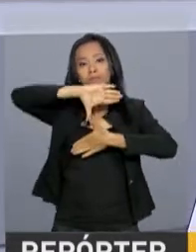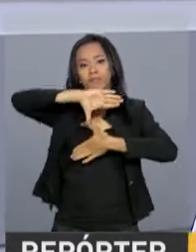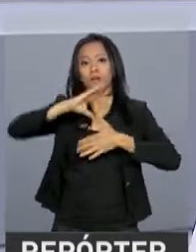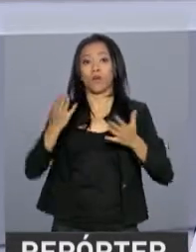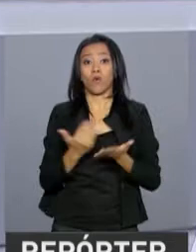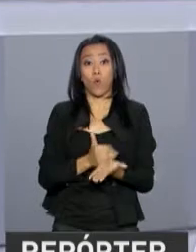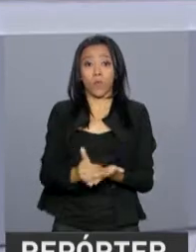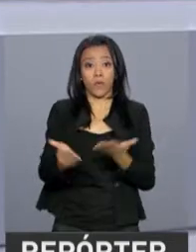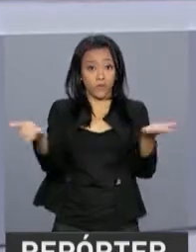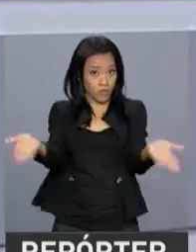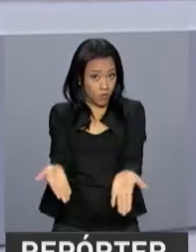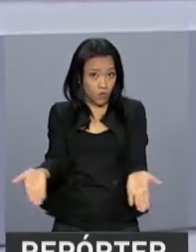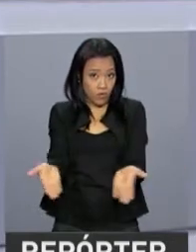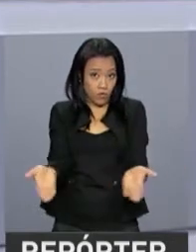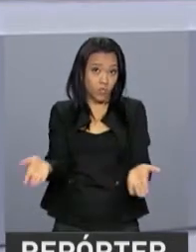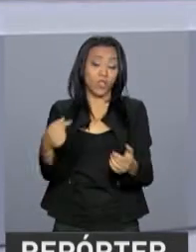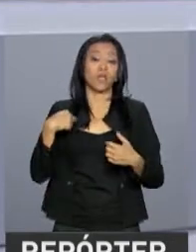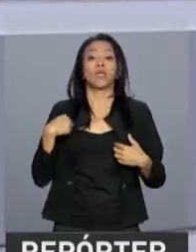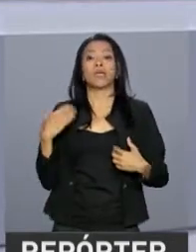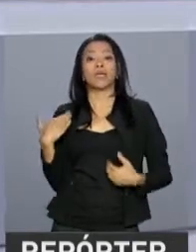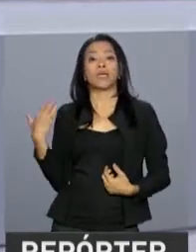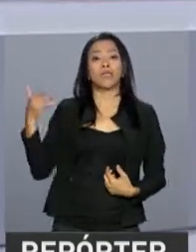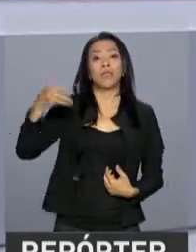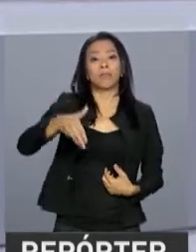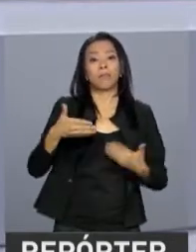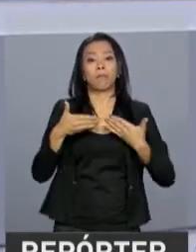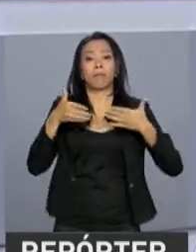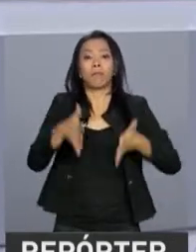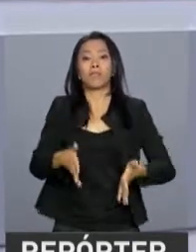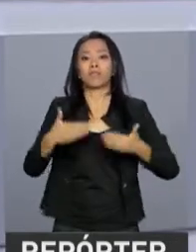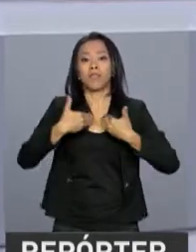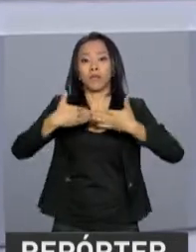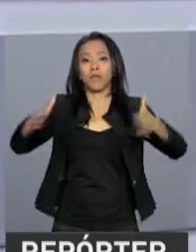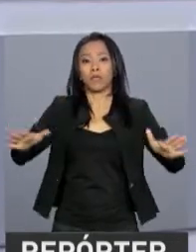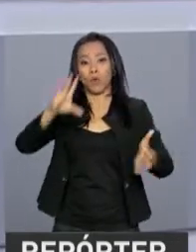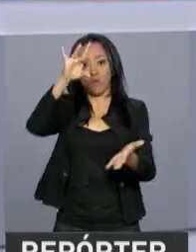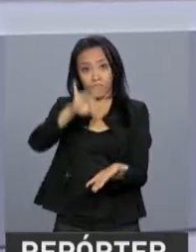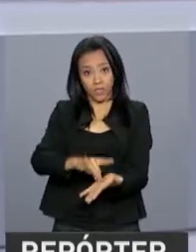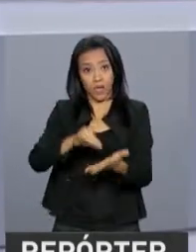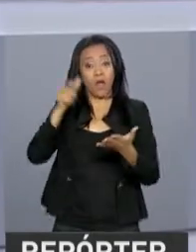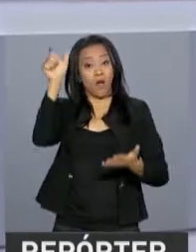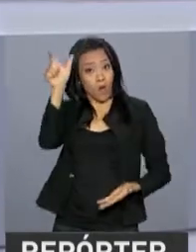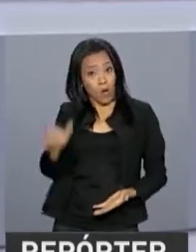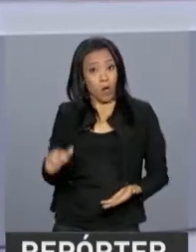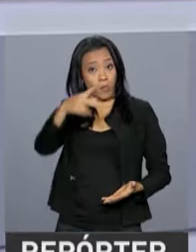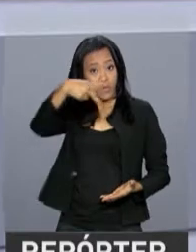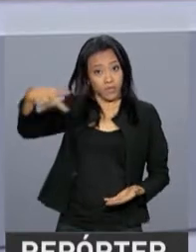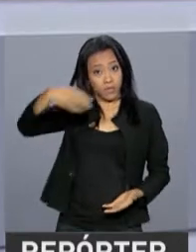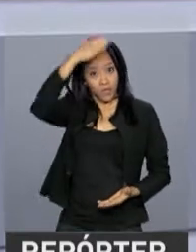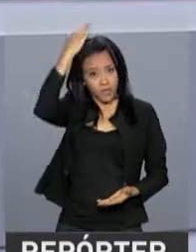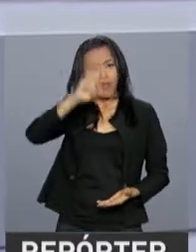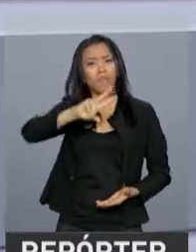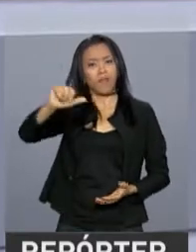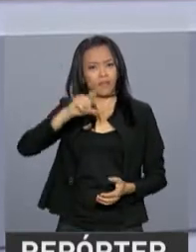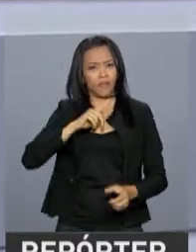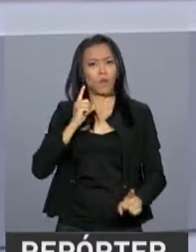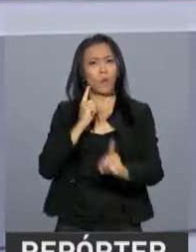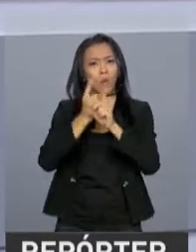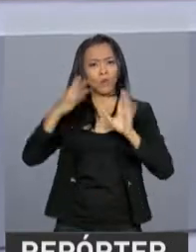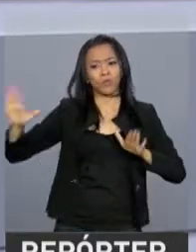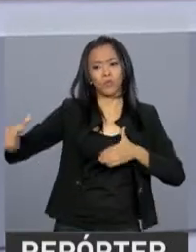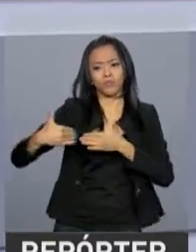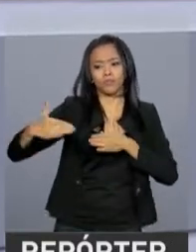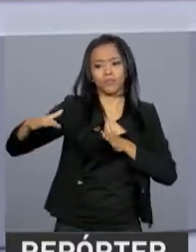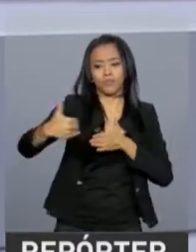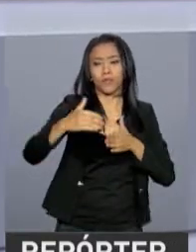além de participar da abertura oficial do encontro o presidente michel temer também terá encontros bilaterais o repórter paulo la